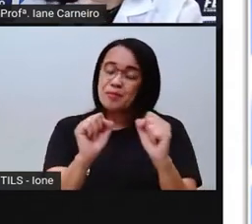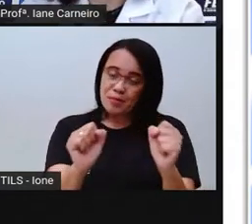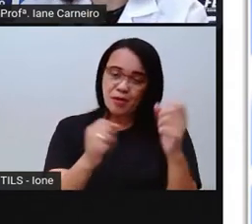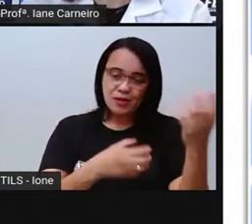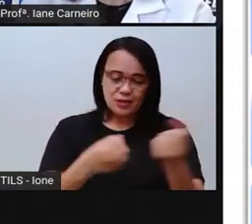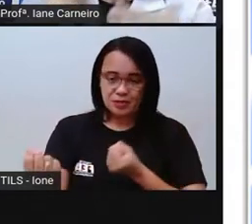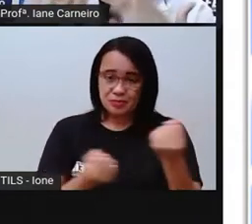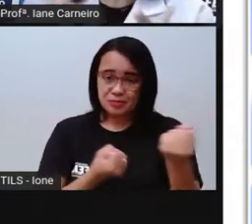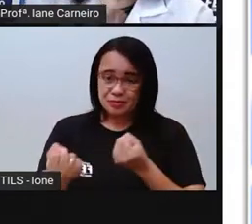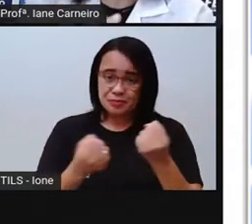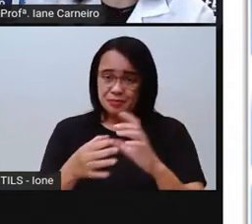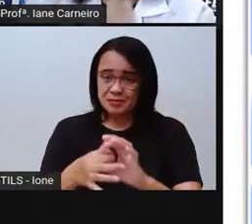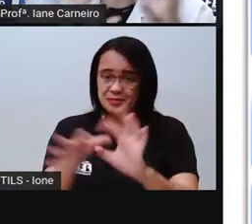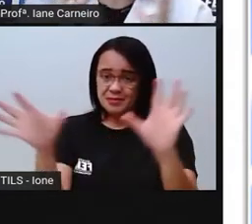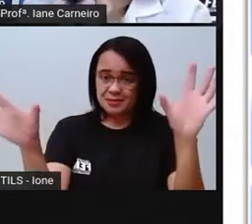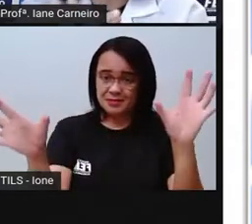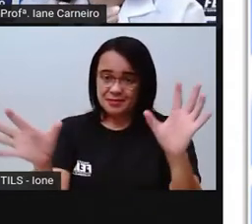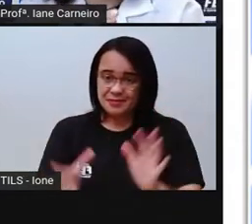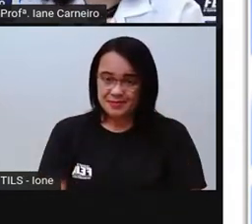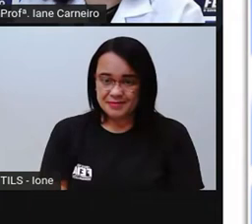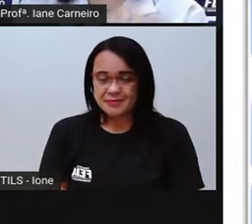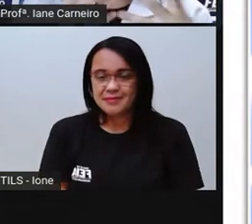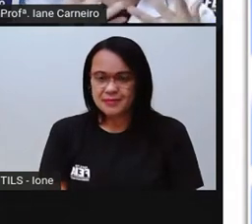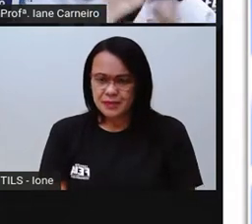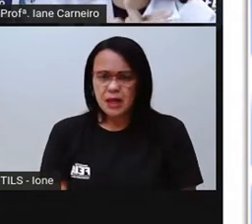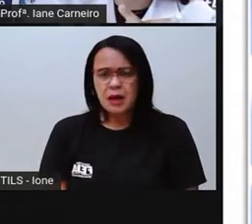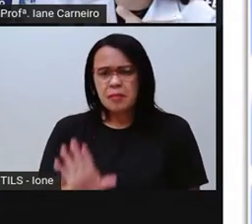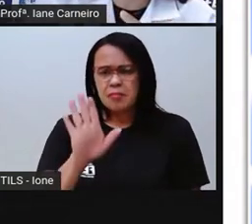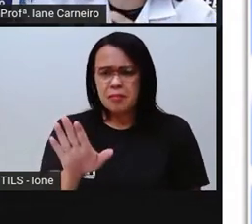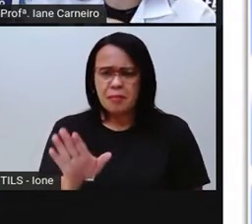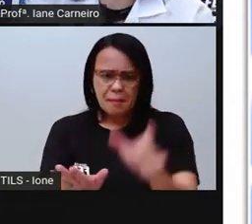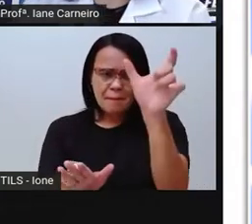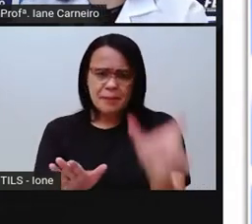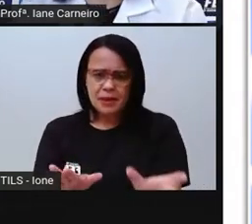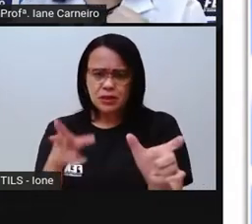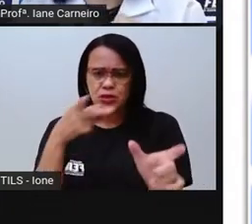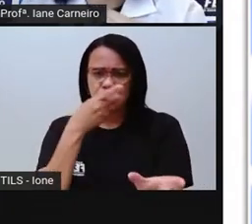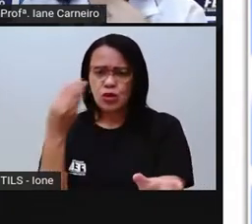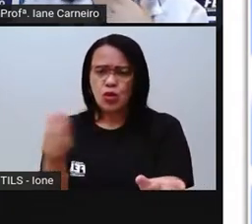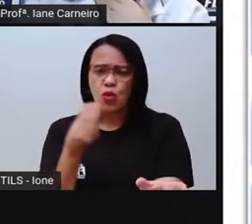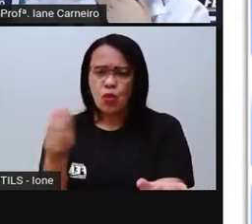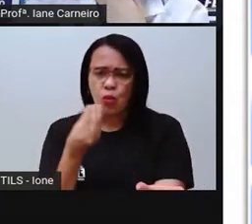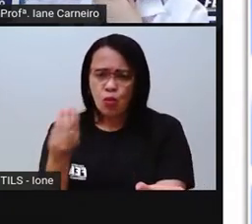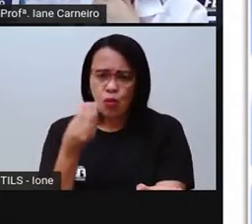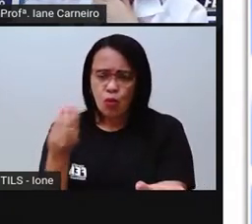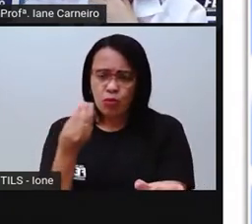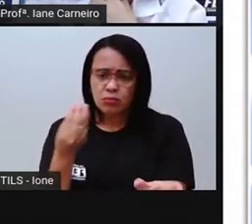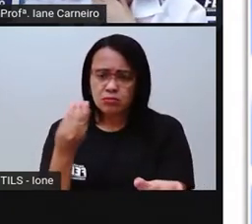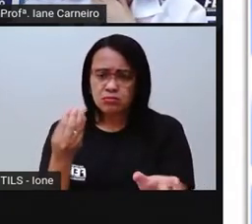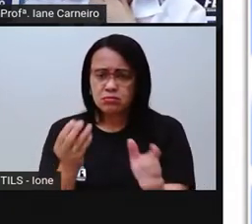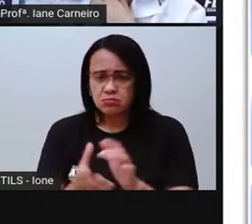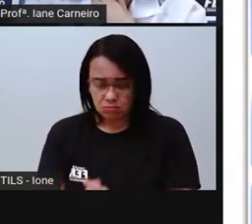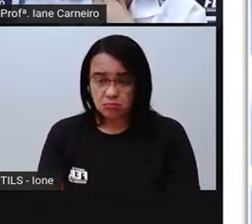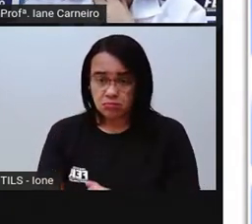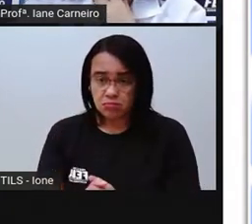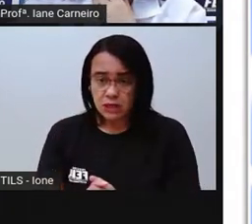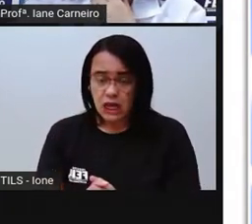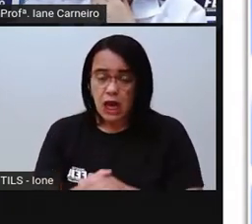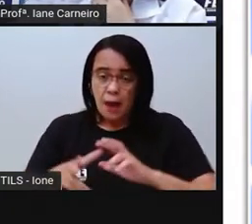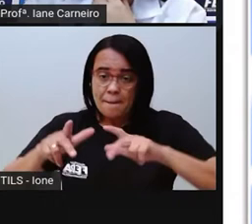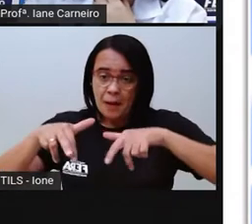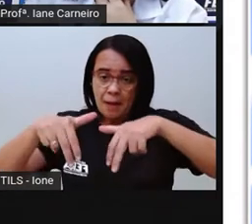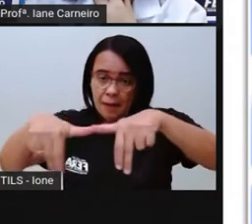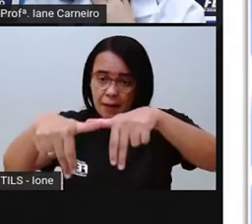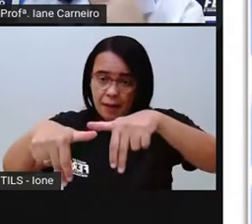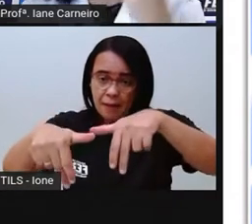viagem, né? E aí, quando é que o pedestre caminha, então? Né? O pedestre só pode atravessar a rua quando aqui, ó,